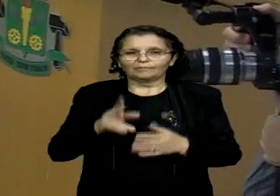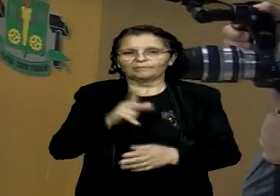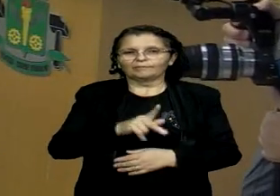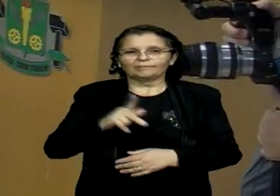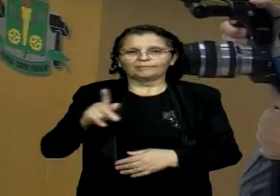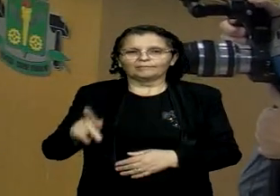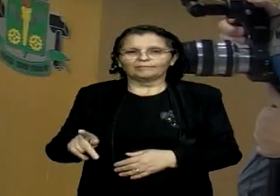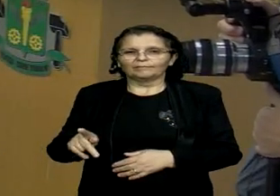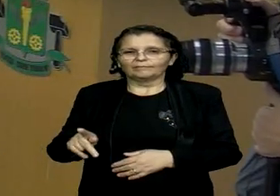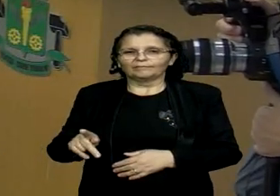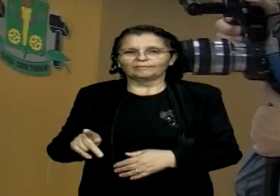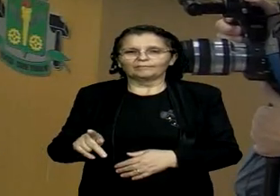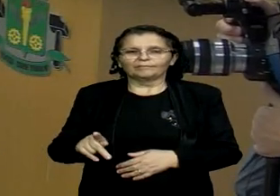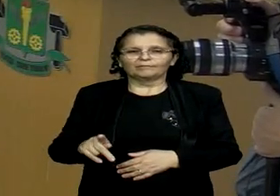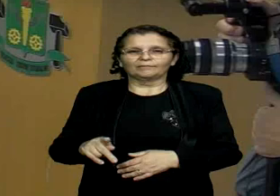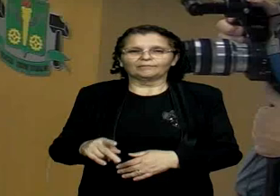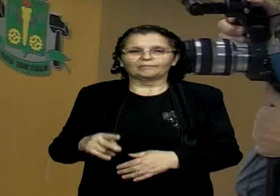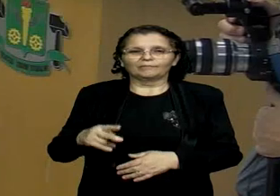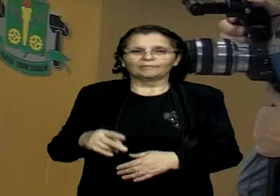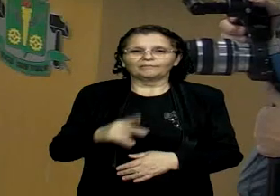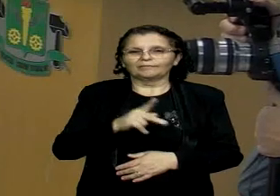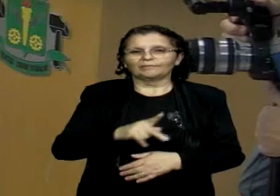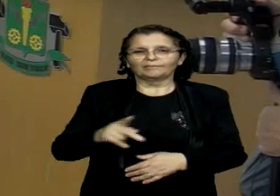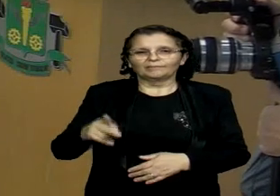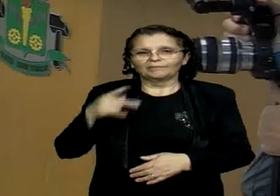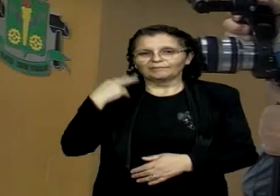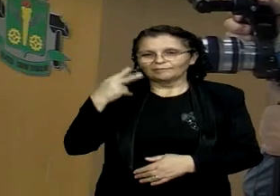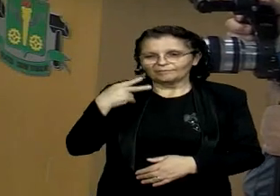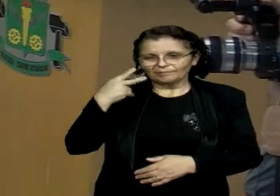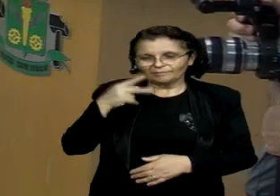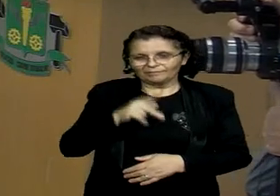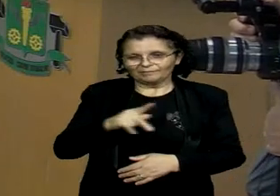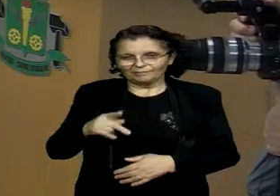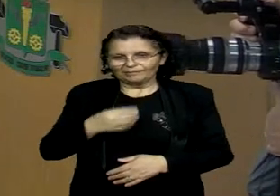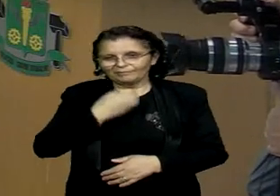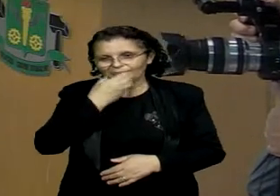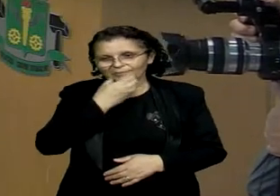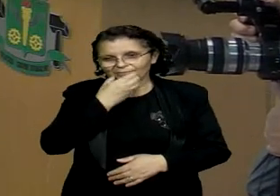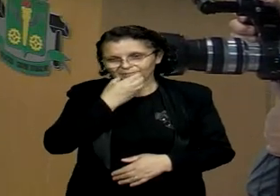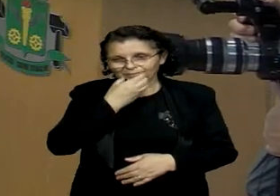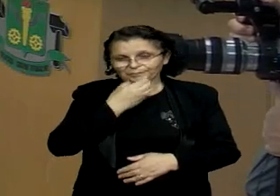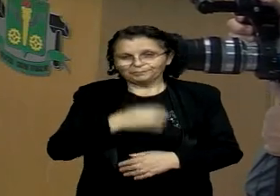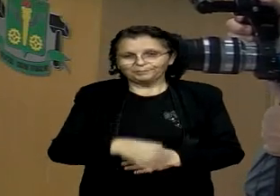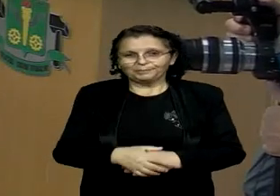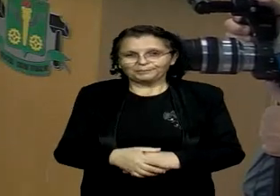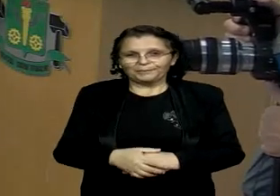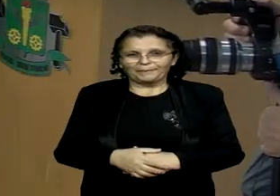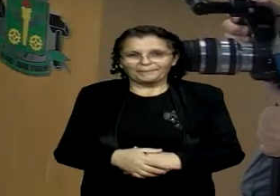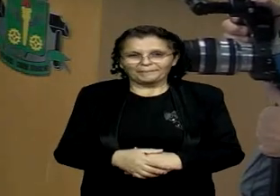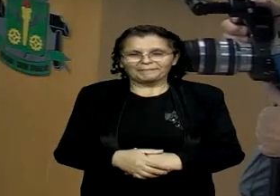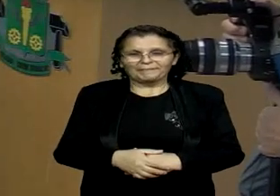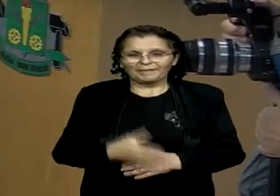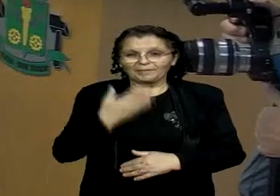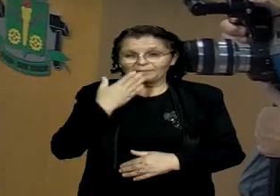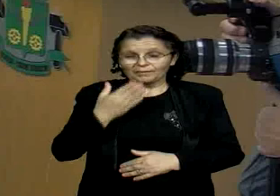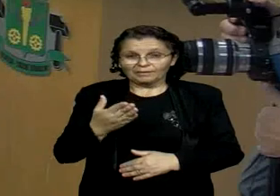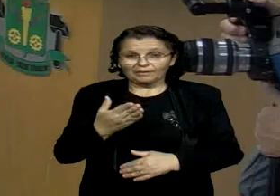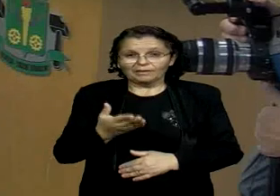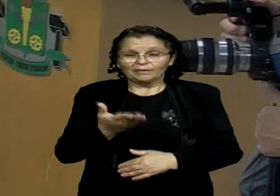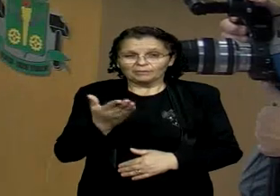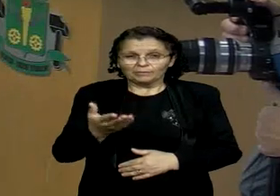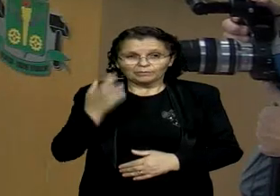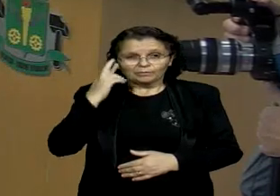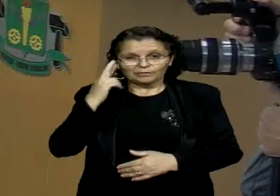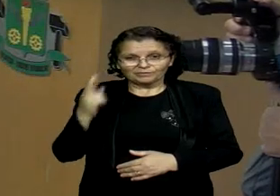presidente. Questão de ordem, nobre presidente Carmônio Bastos. Solicito a Vossa Excelência